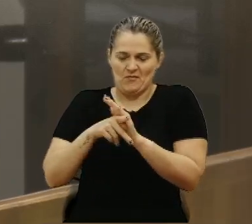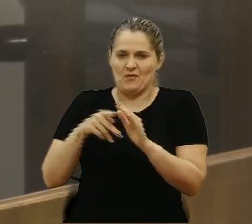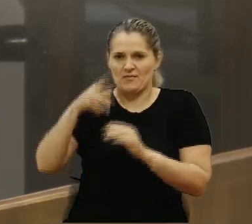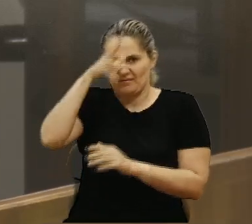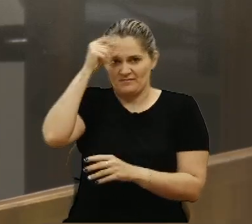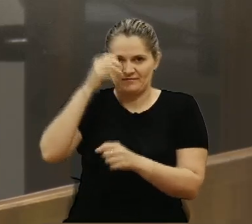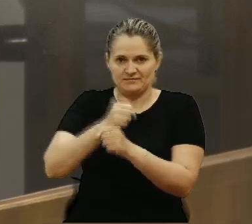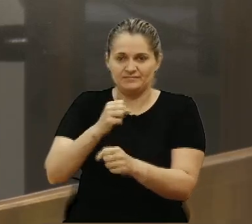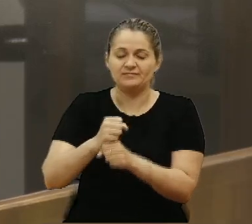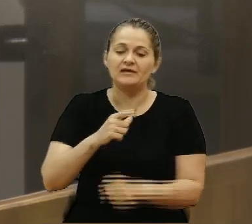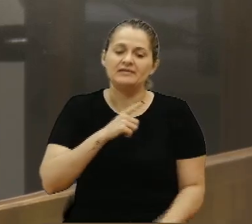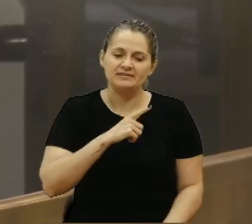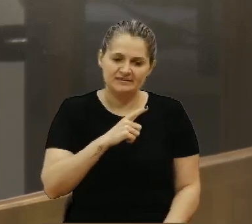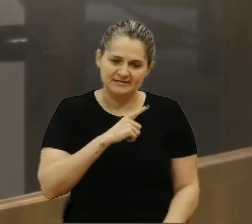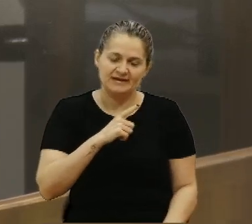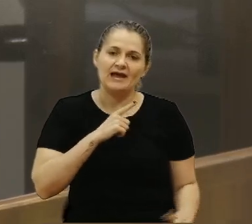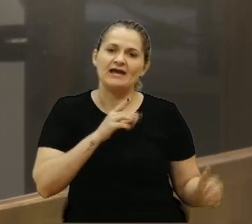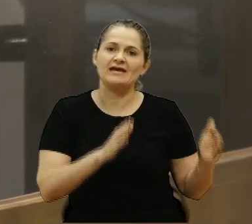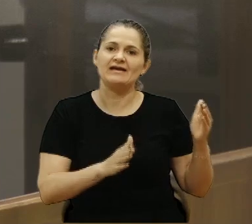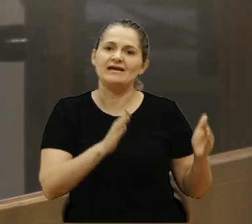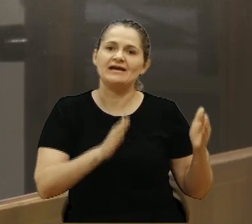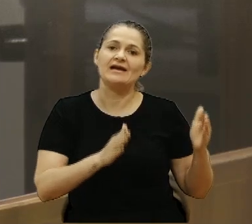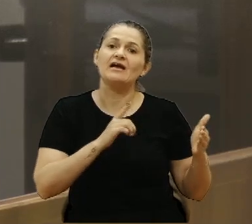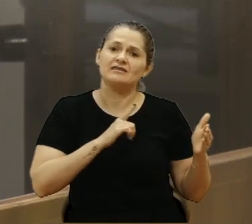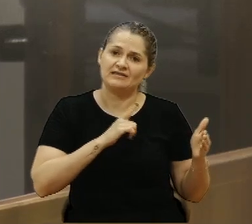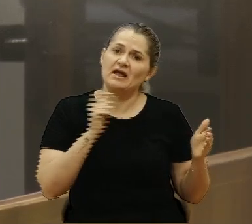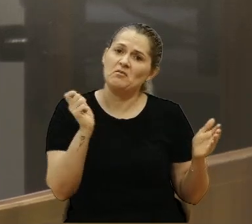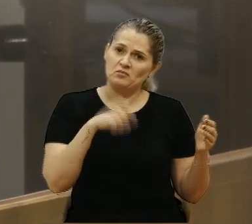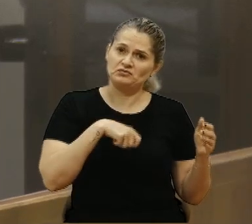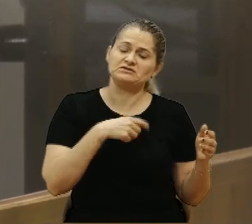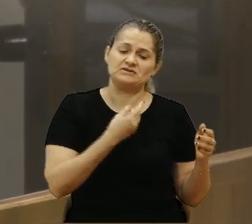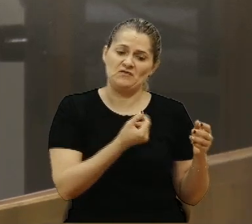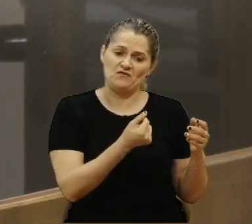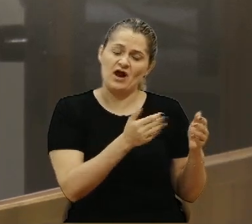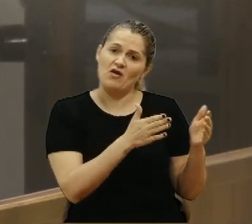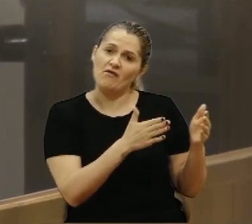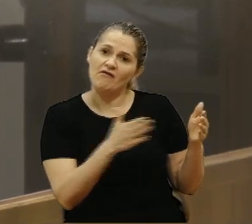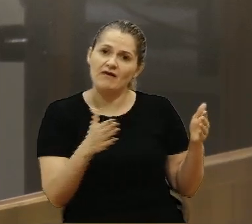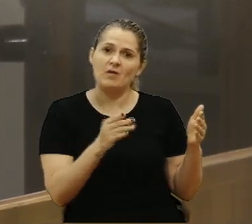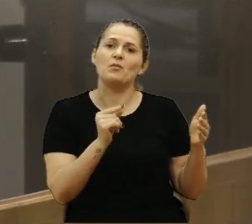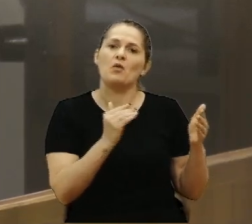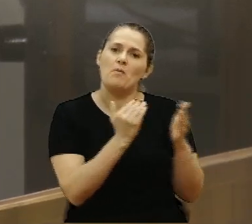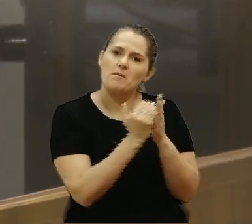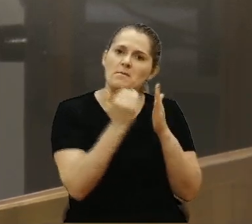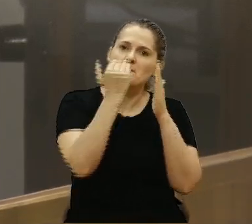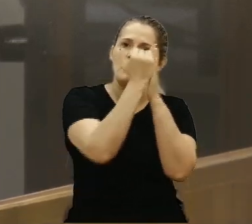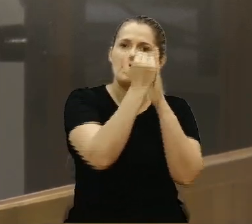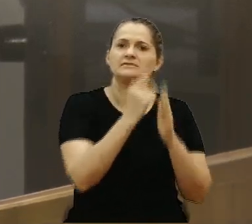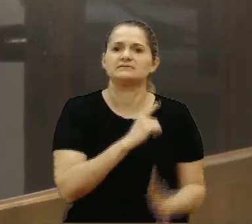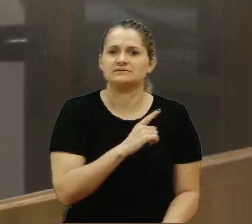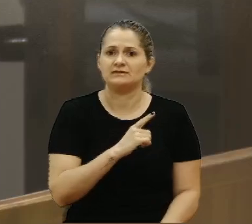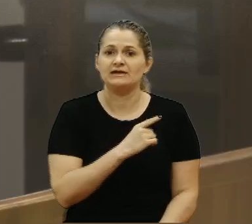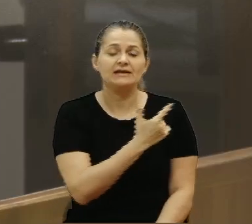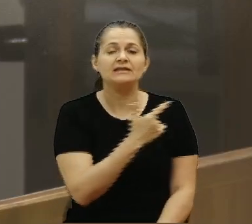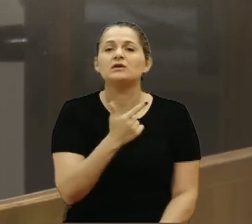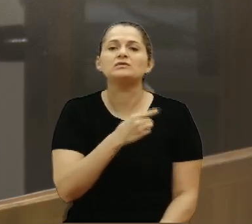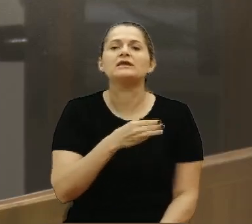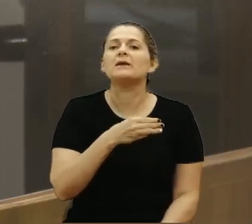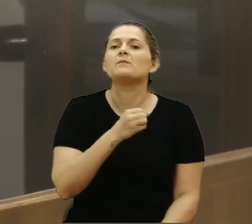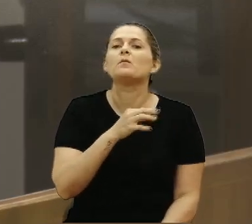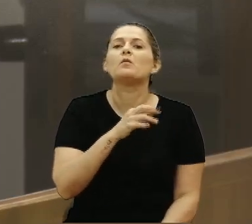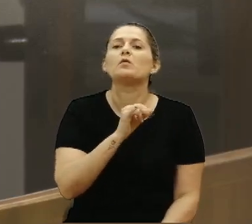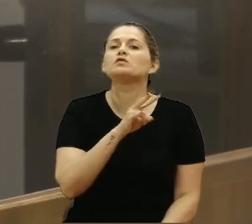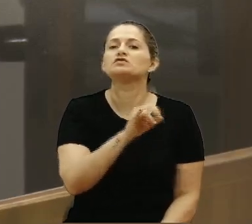e orçamentário para conceder o reajuste. Não há razão para não conceder o reajuste.